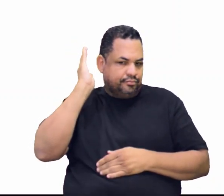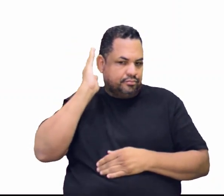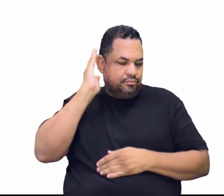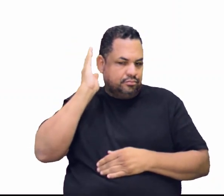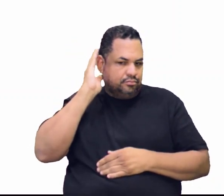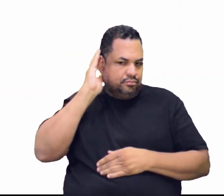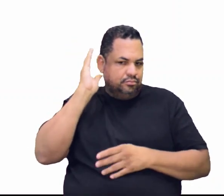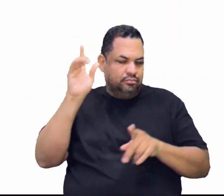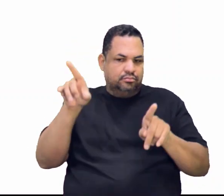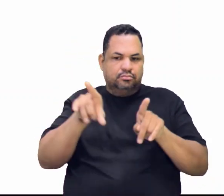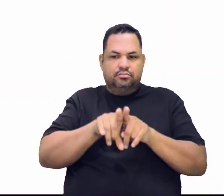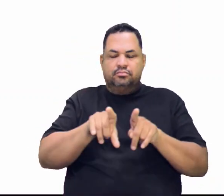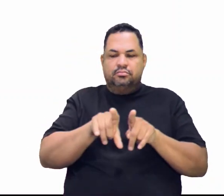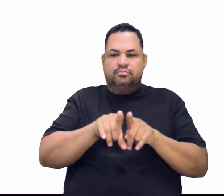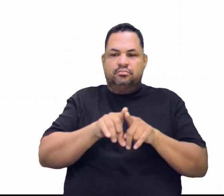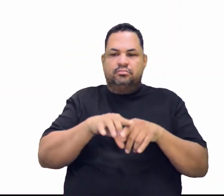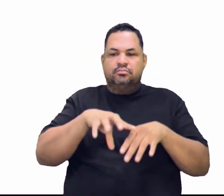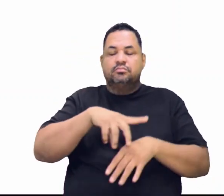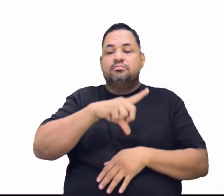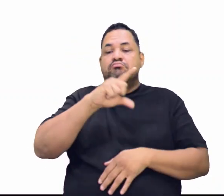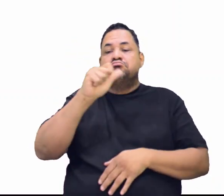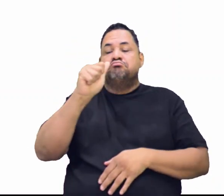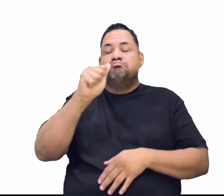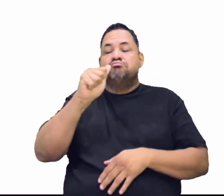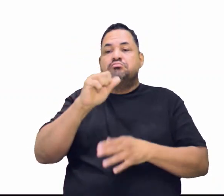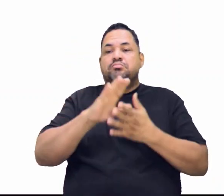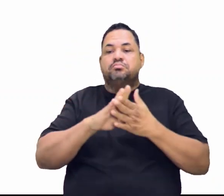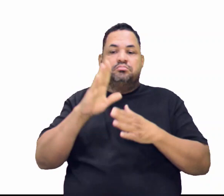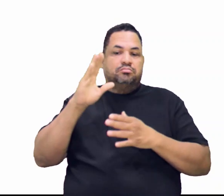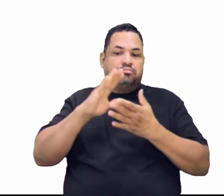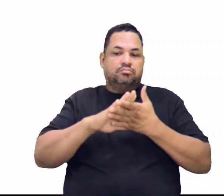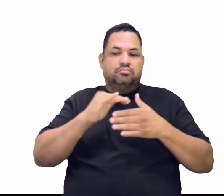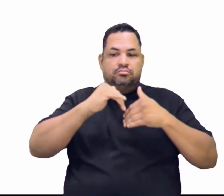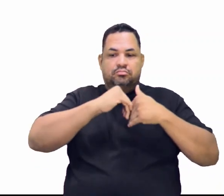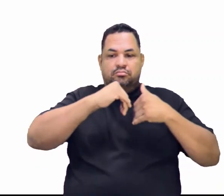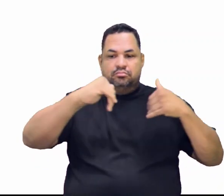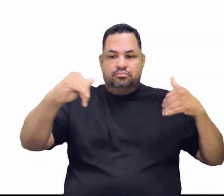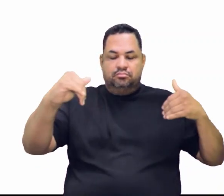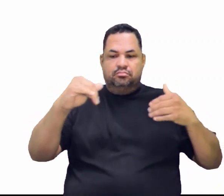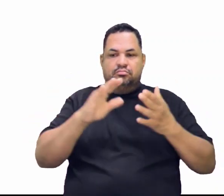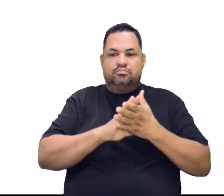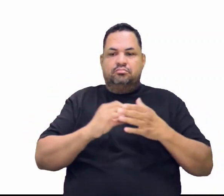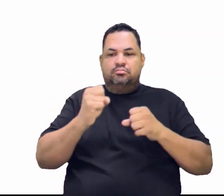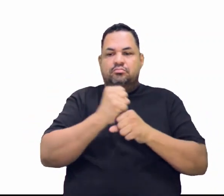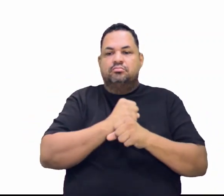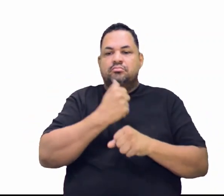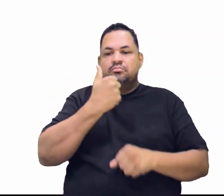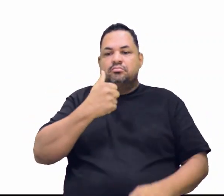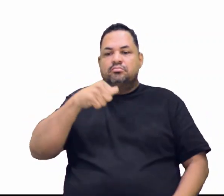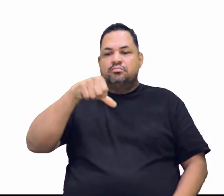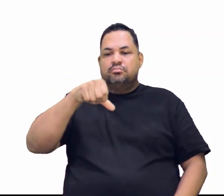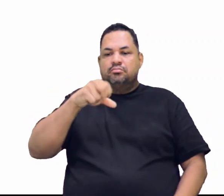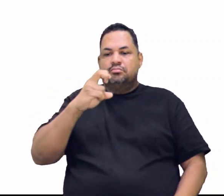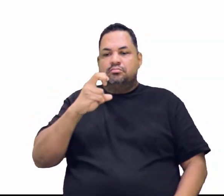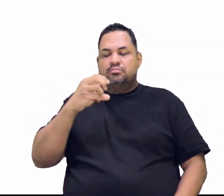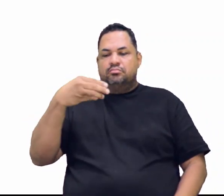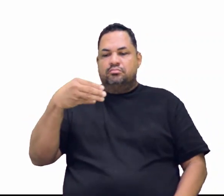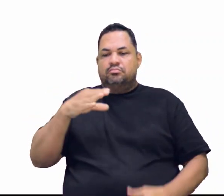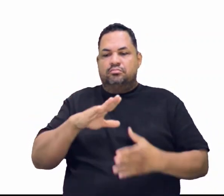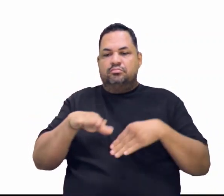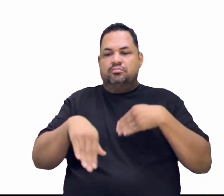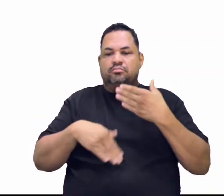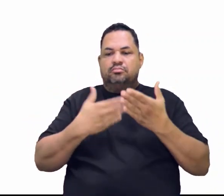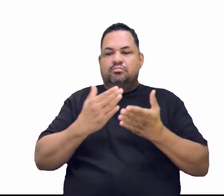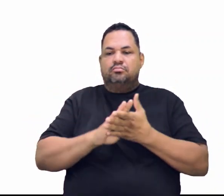ou pelo fato de ter sido um dia Mato Grosso, desmembrado em 1943, quando foi